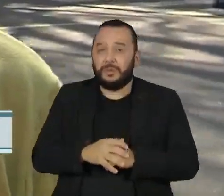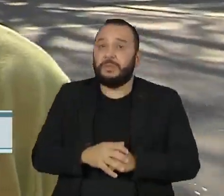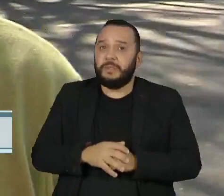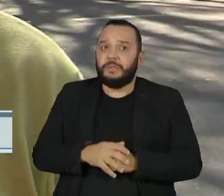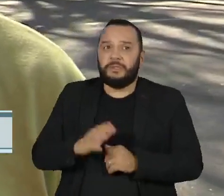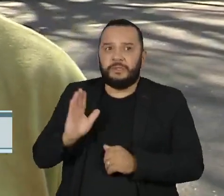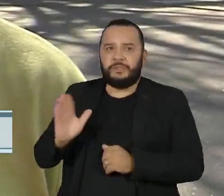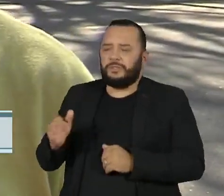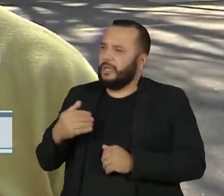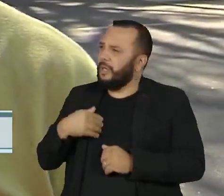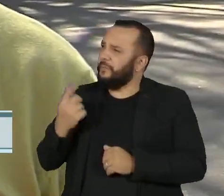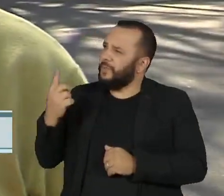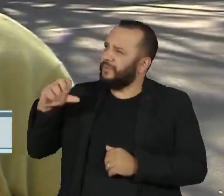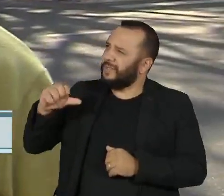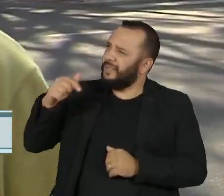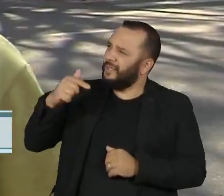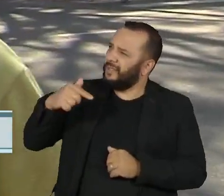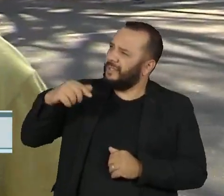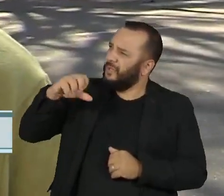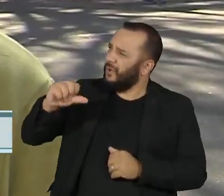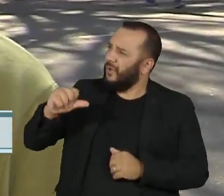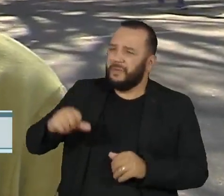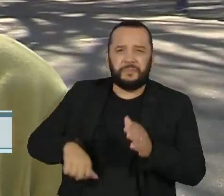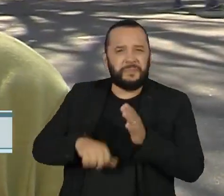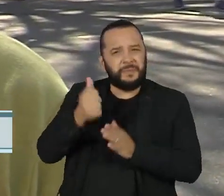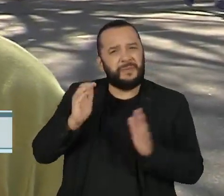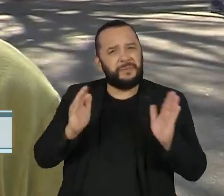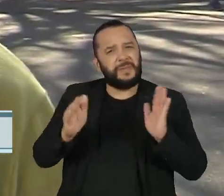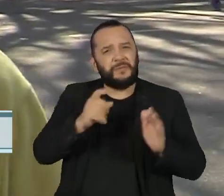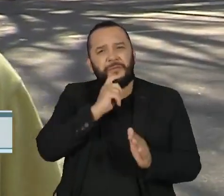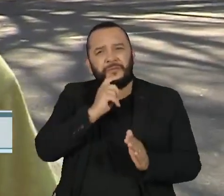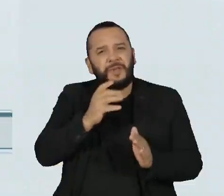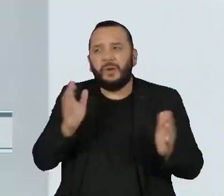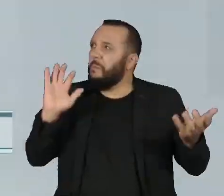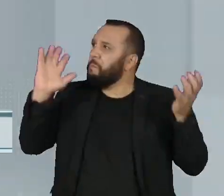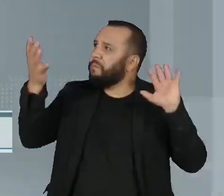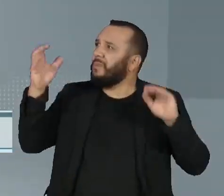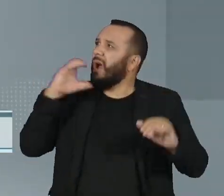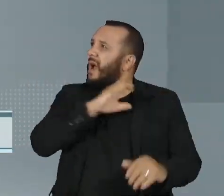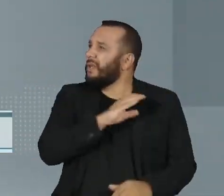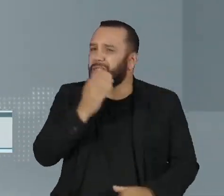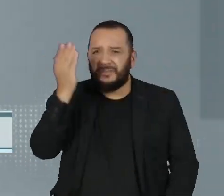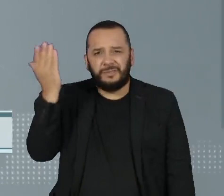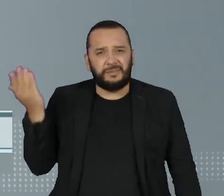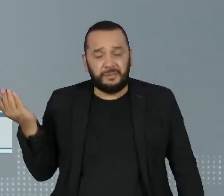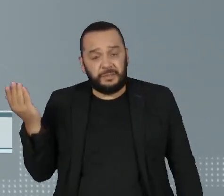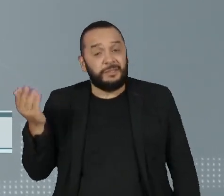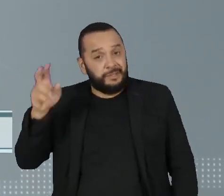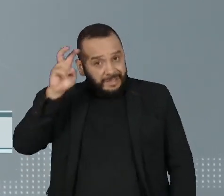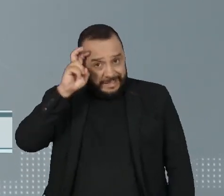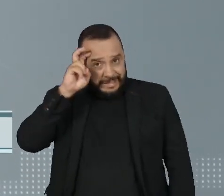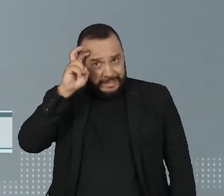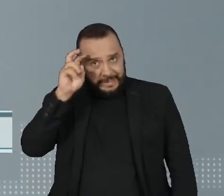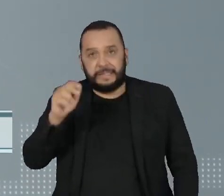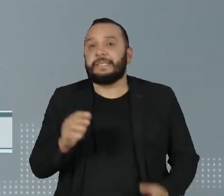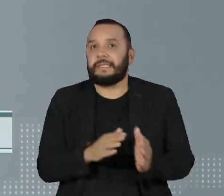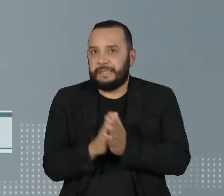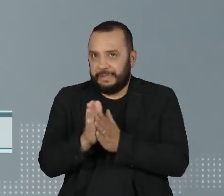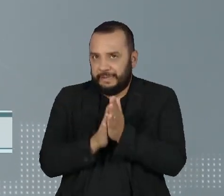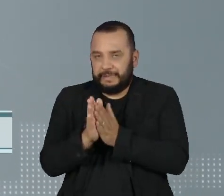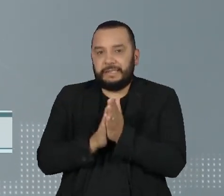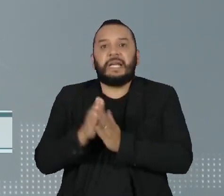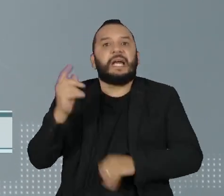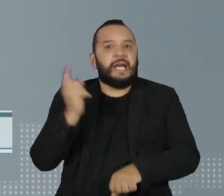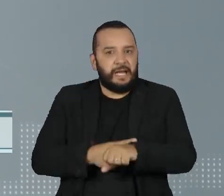acho que nunca teve um inverno muito calor ainda nesta quinta-feira a expectativa de